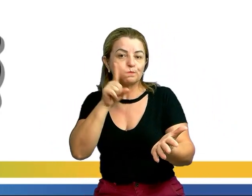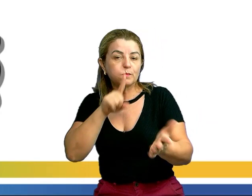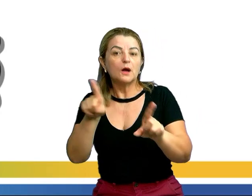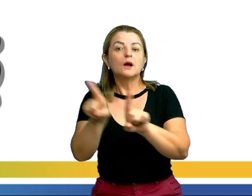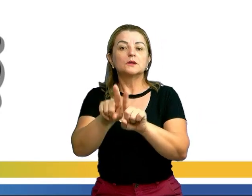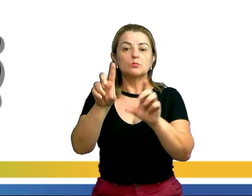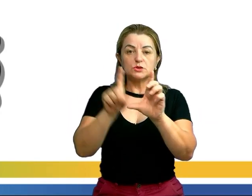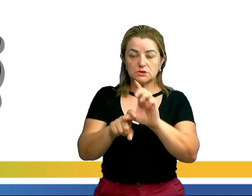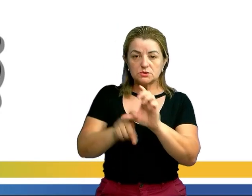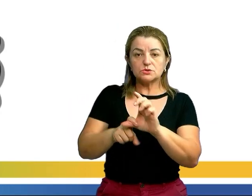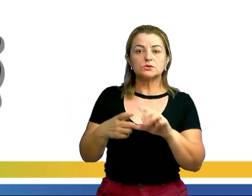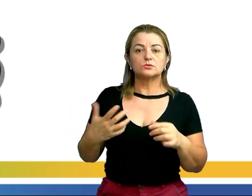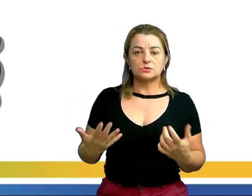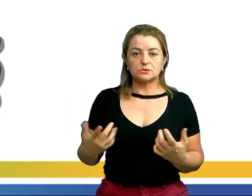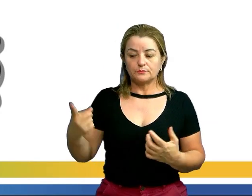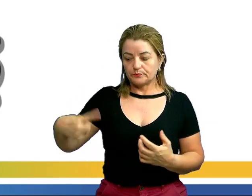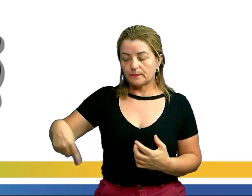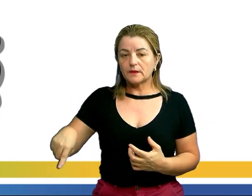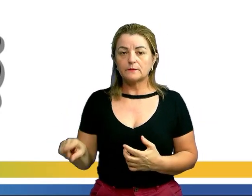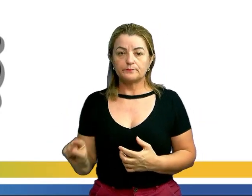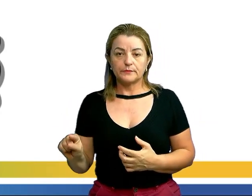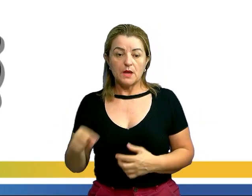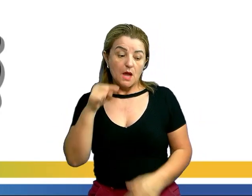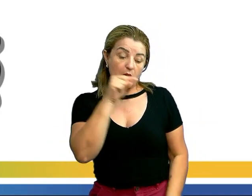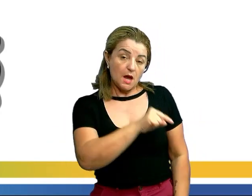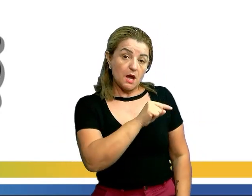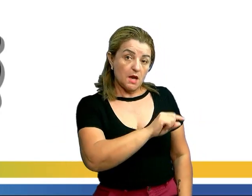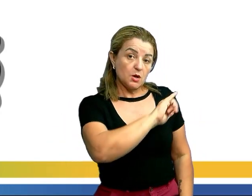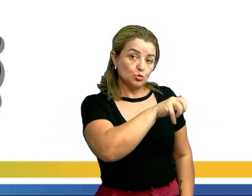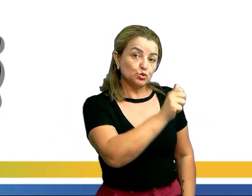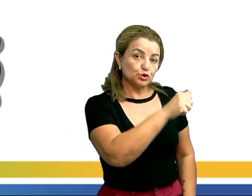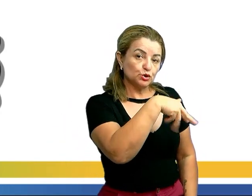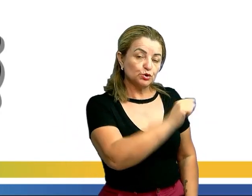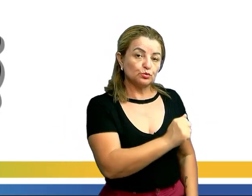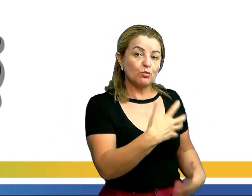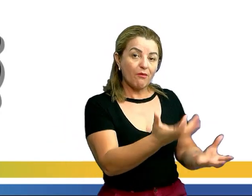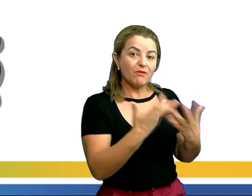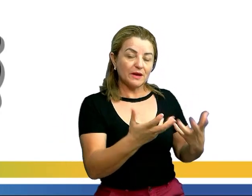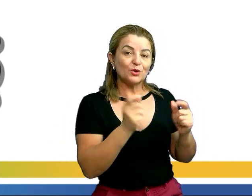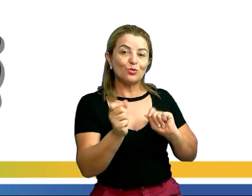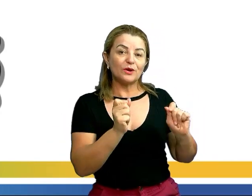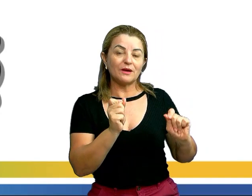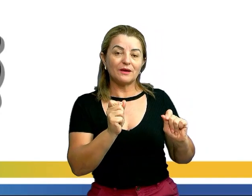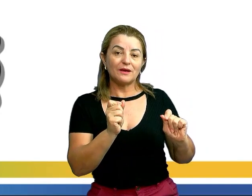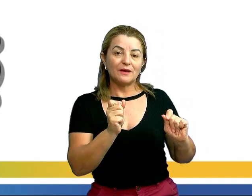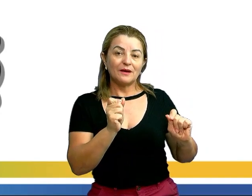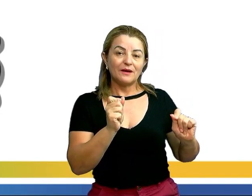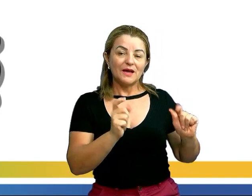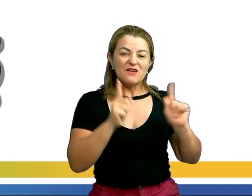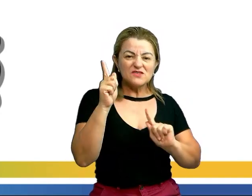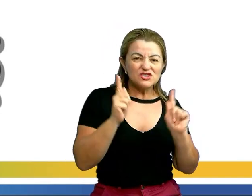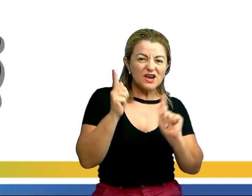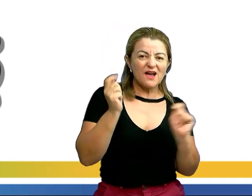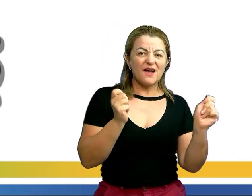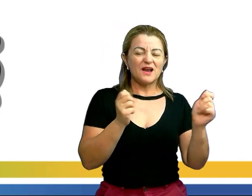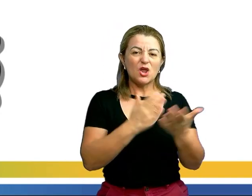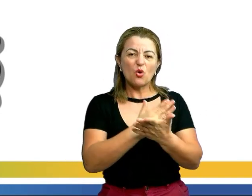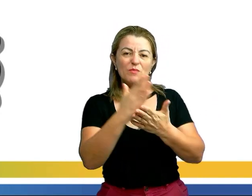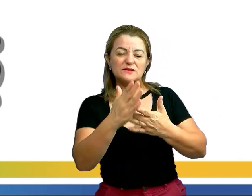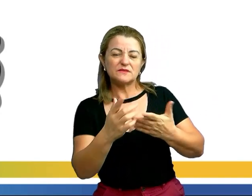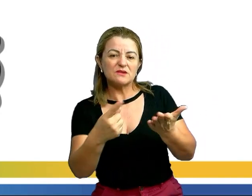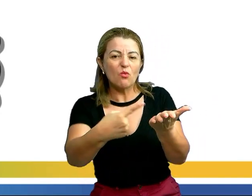empréstimos. E aí o Jânio queria fazer a revolução. E ele começa a fazer algumas